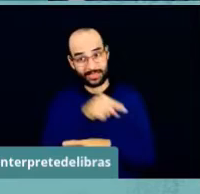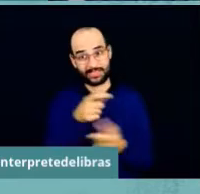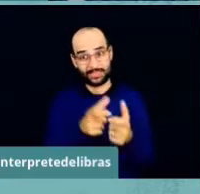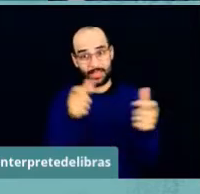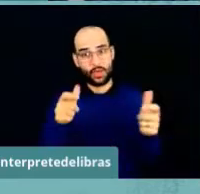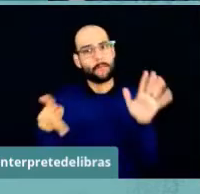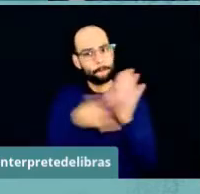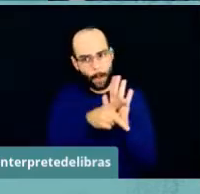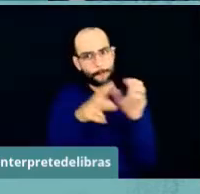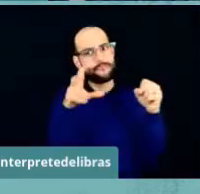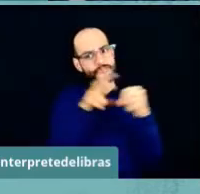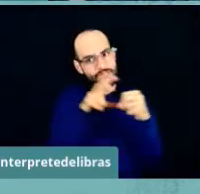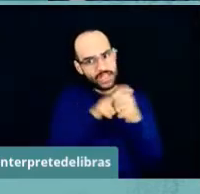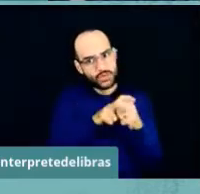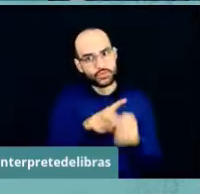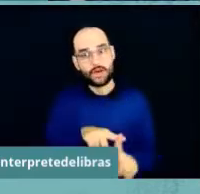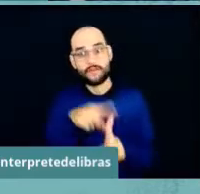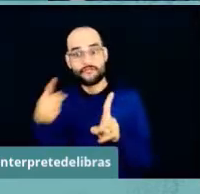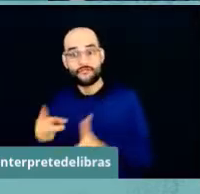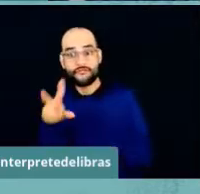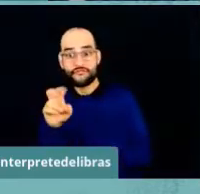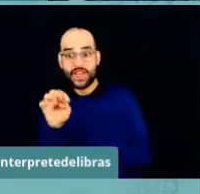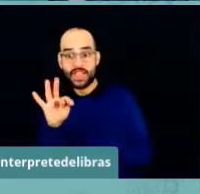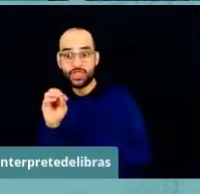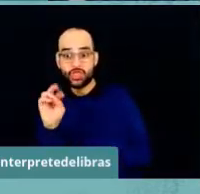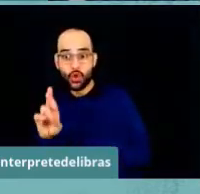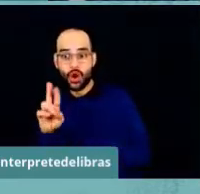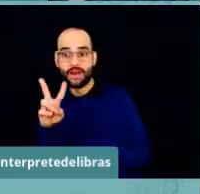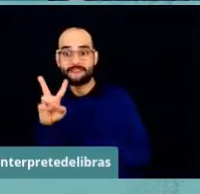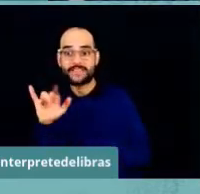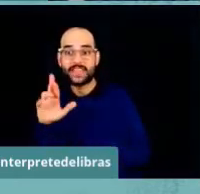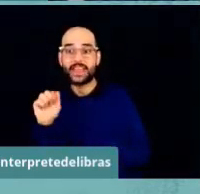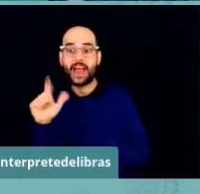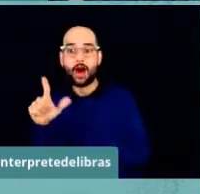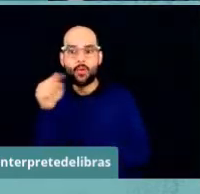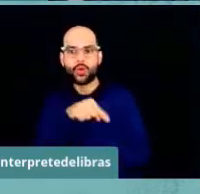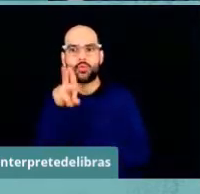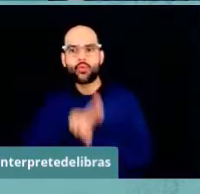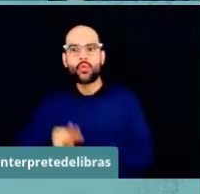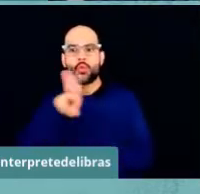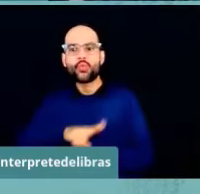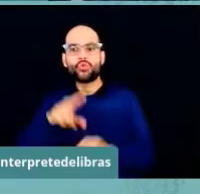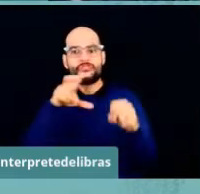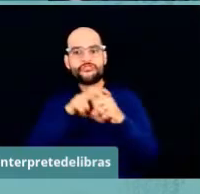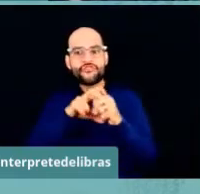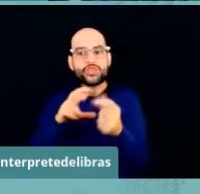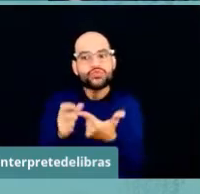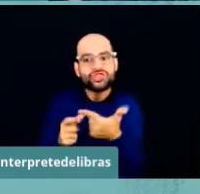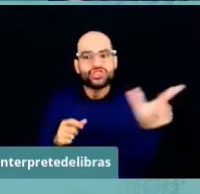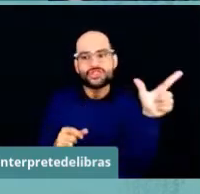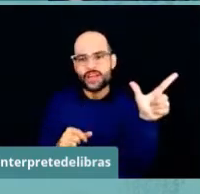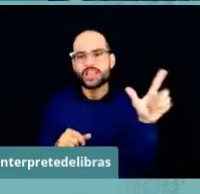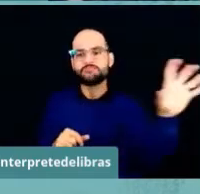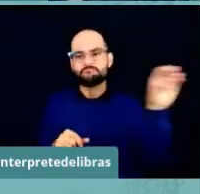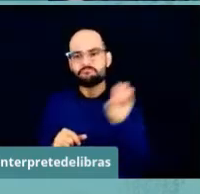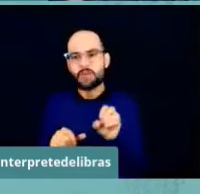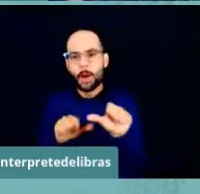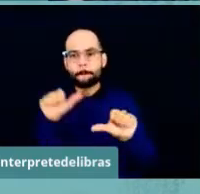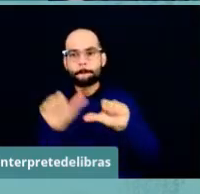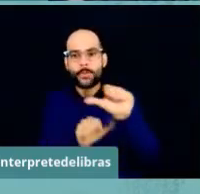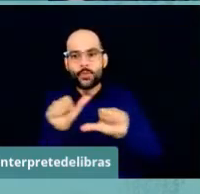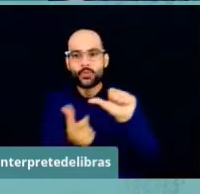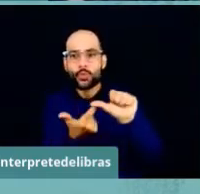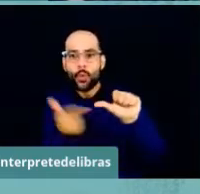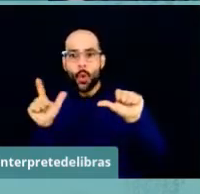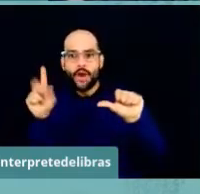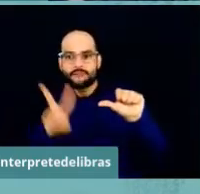próprio vírus. No vetor viral, eu uso um vírus diferente, modifico esse vírus e coloco aqui um vírus, então, que